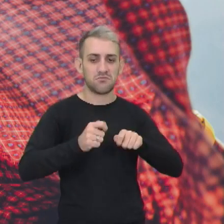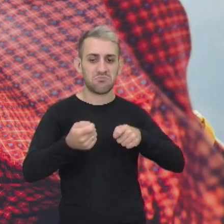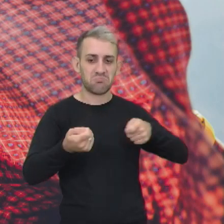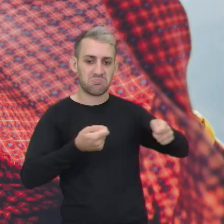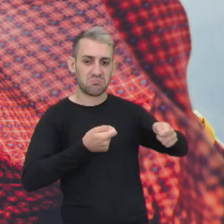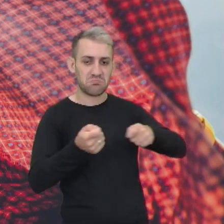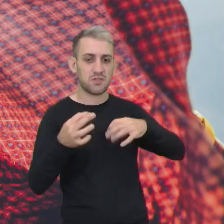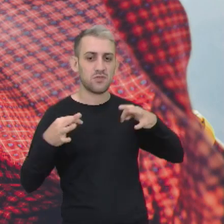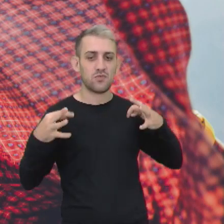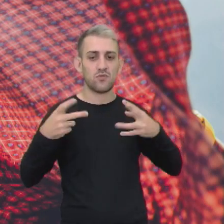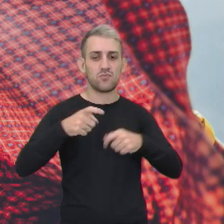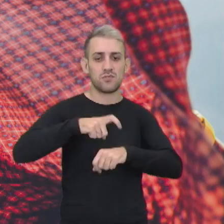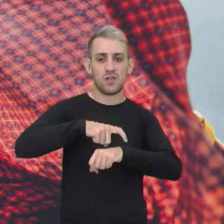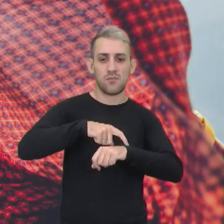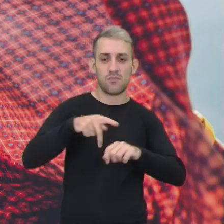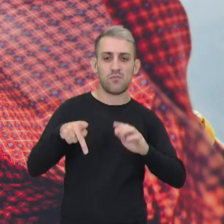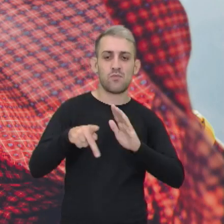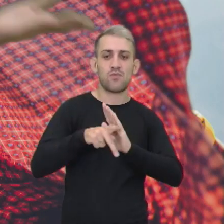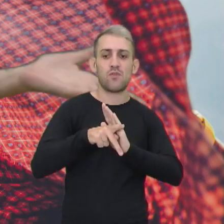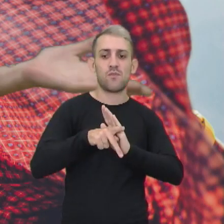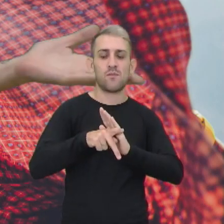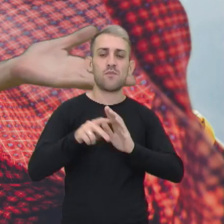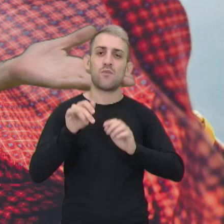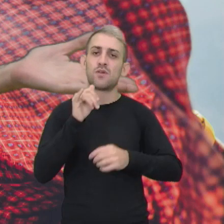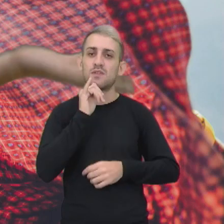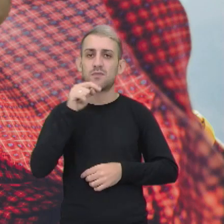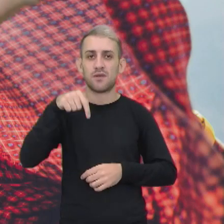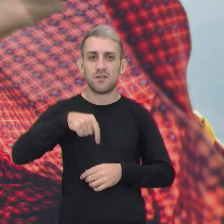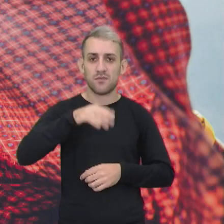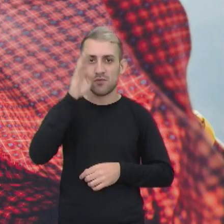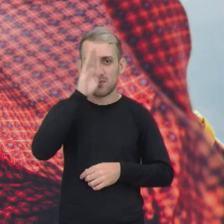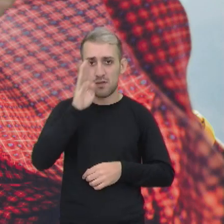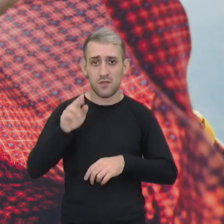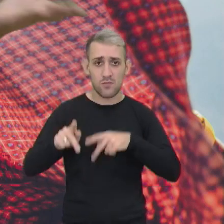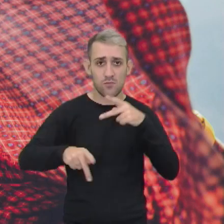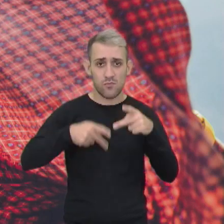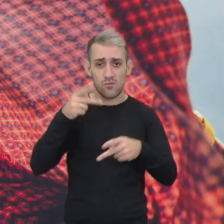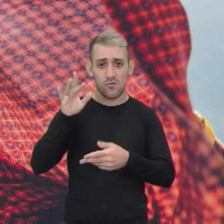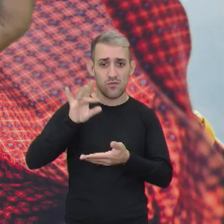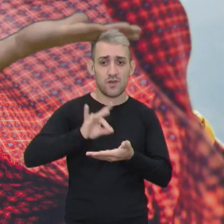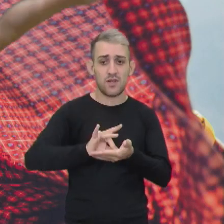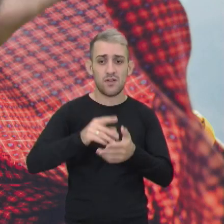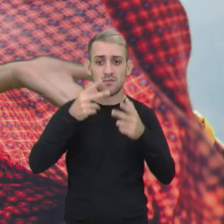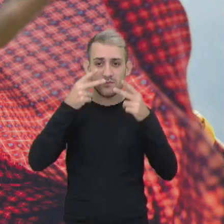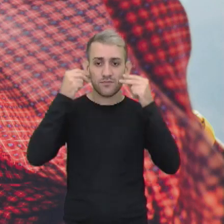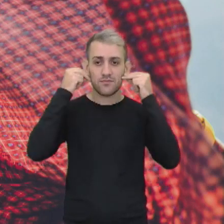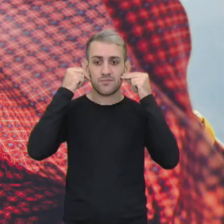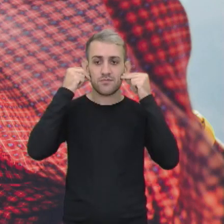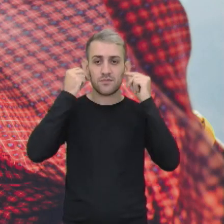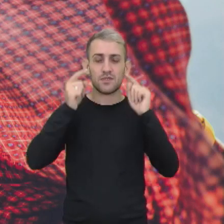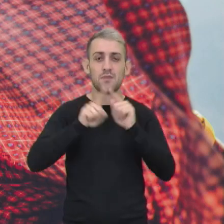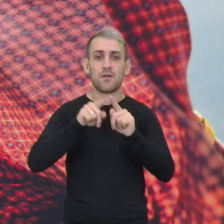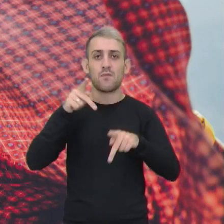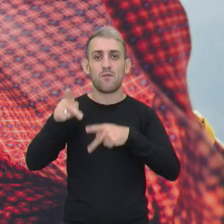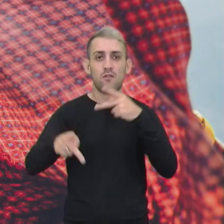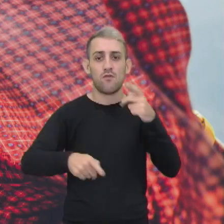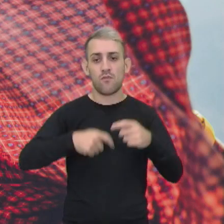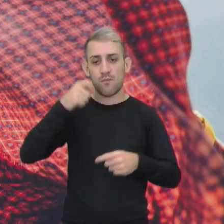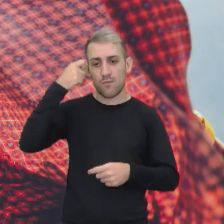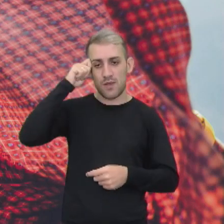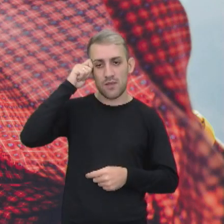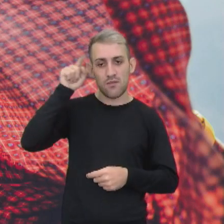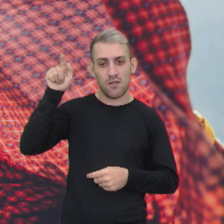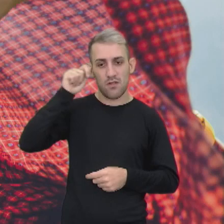todo o momento do colonialismo. Por exemplo, aqui no Brasil, os povos originários, os indígenas e também os povos negros